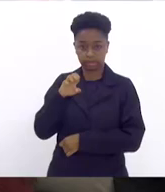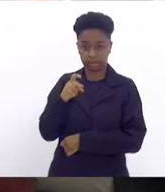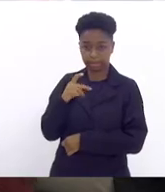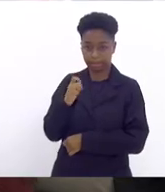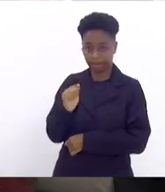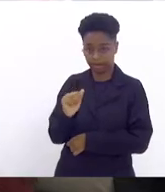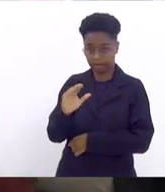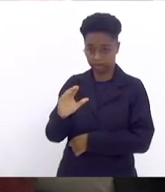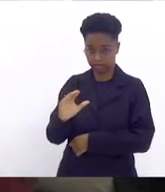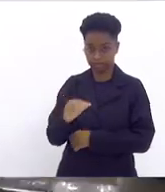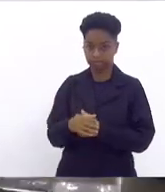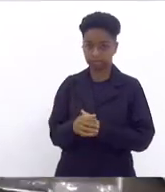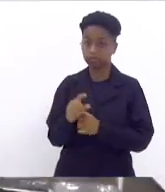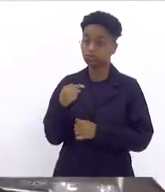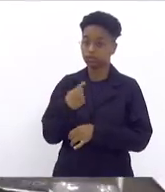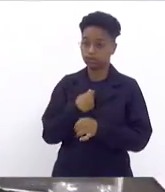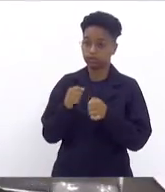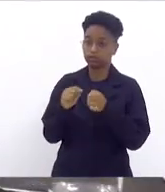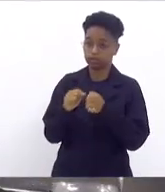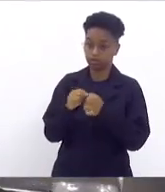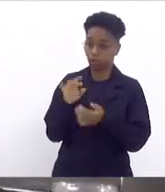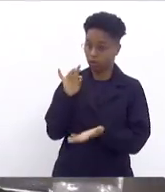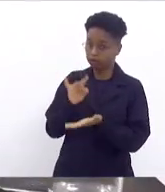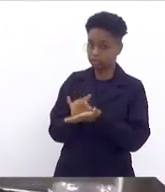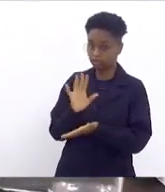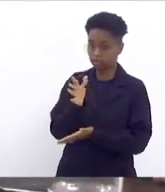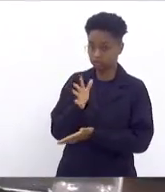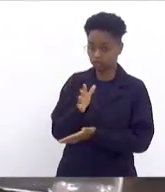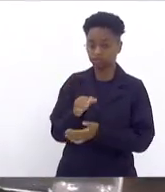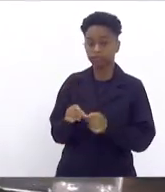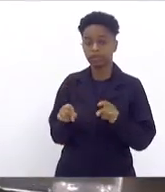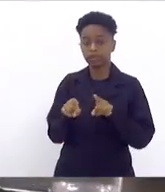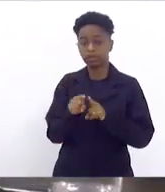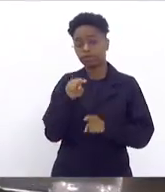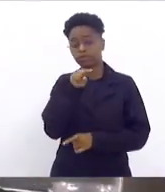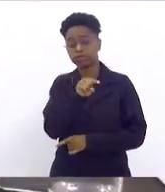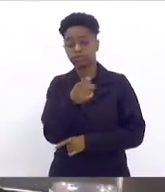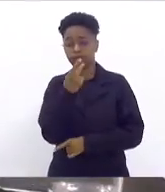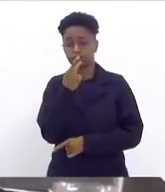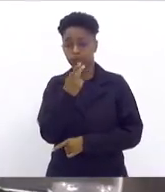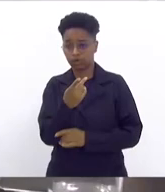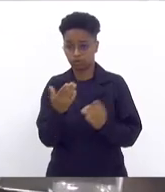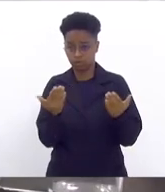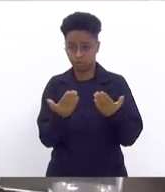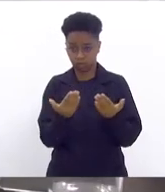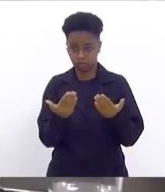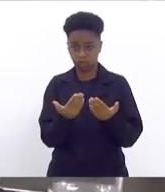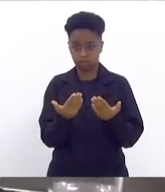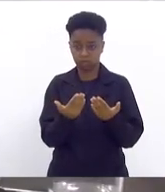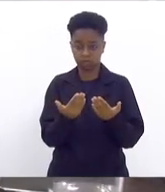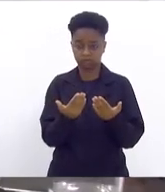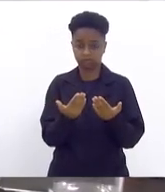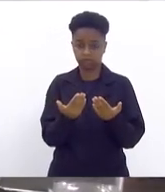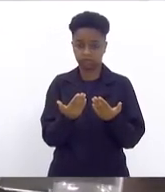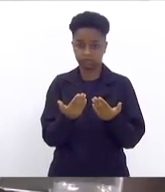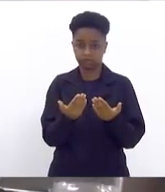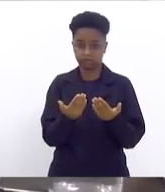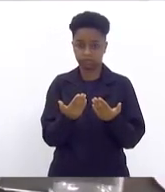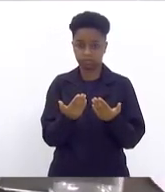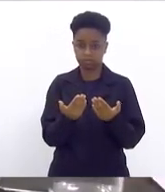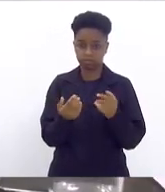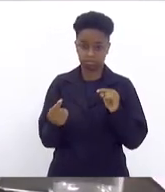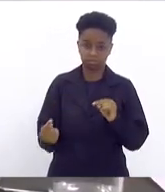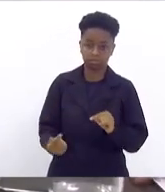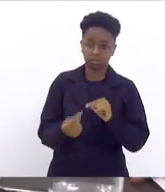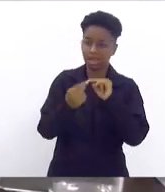INEPAC. Fizemos isso de maneira oficial. E o que Vossa Excelência acabou de colocar aqui foi fruto de